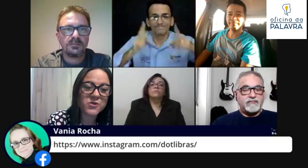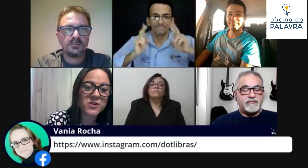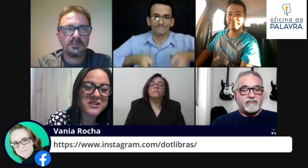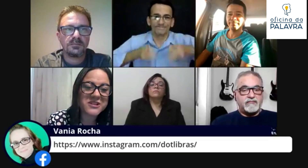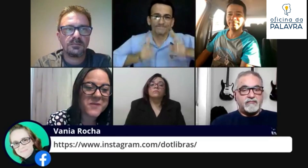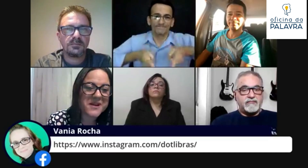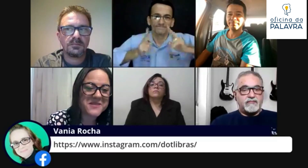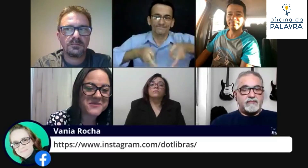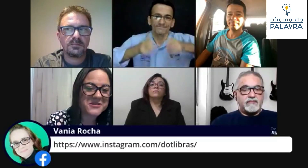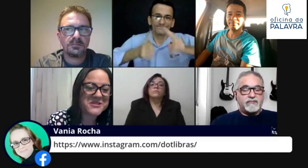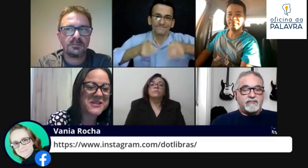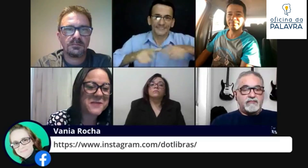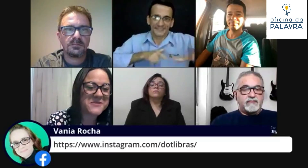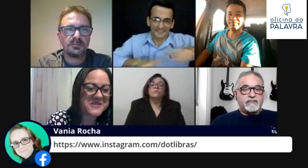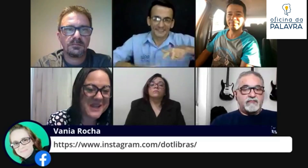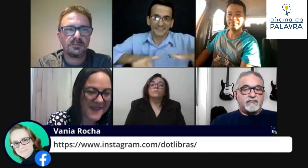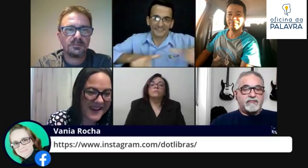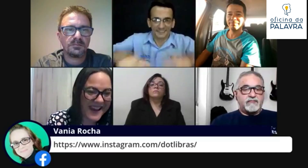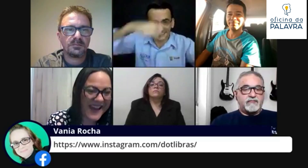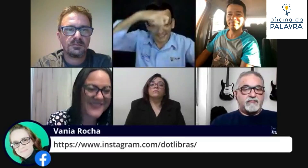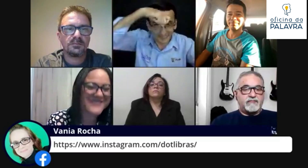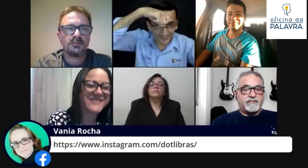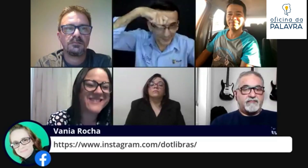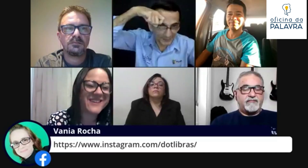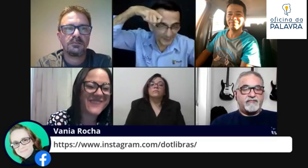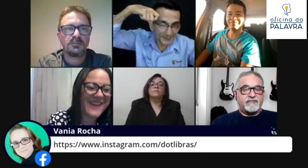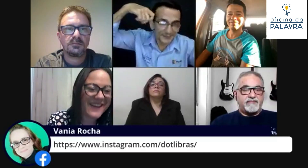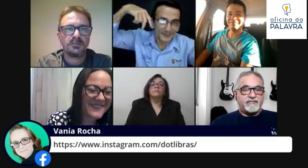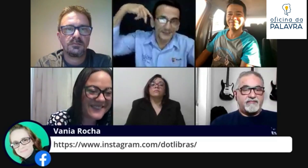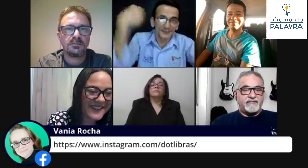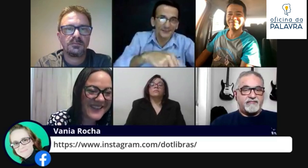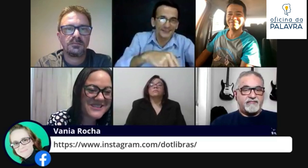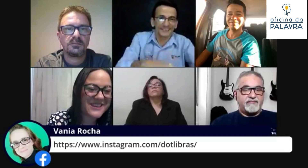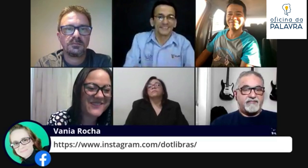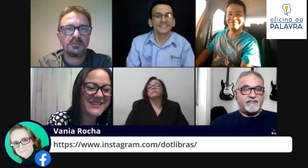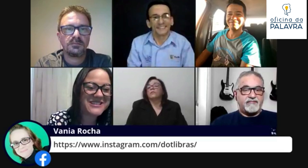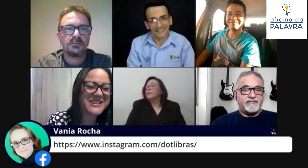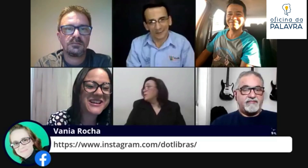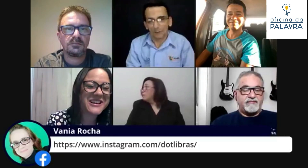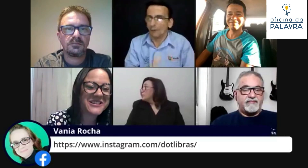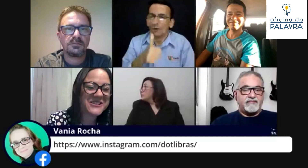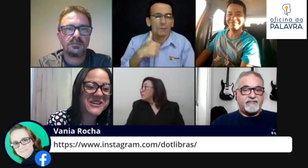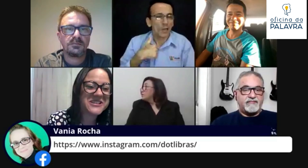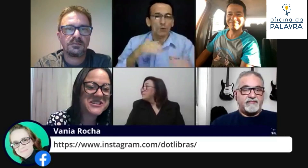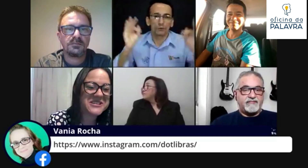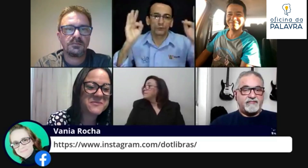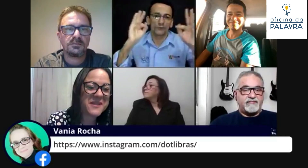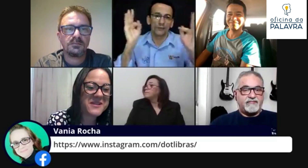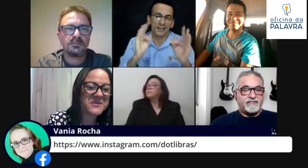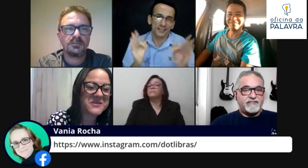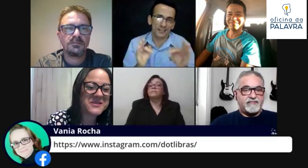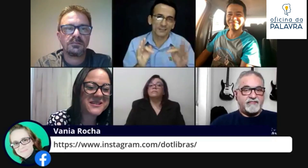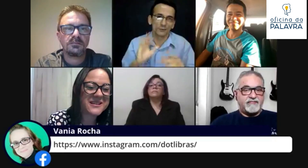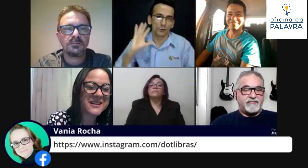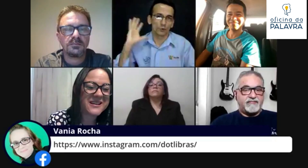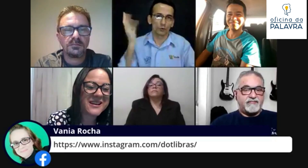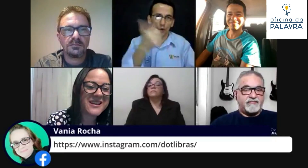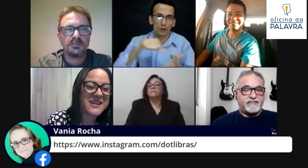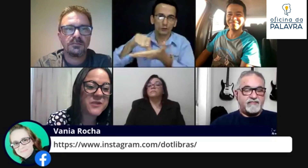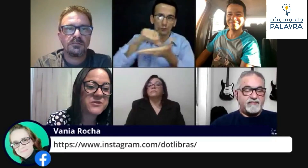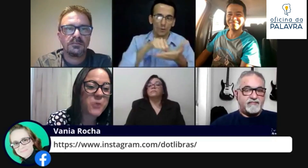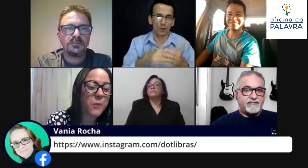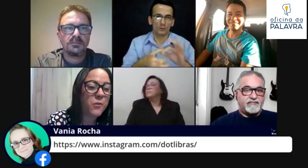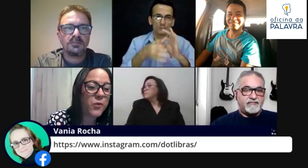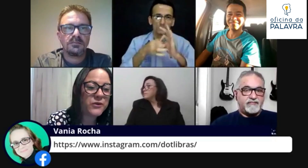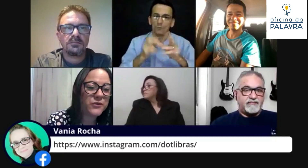Nós, do DOT, não paramos. Temos trabalhado intensamente durante esse período.